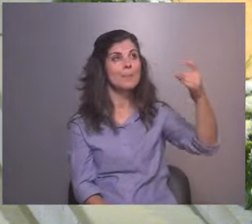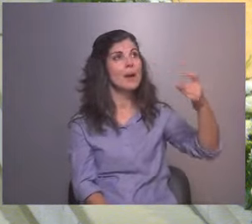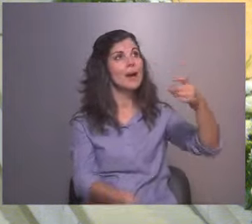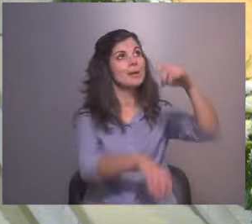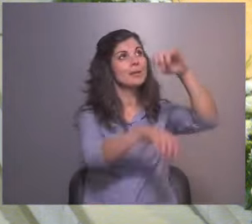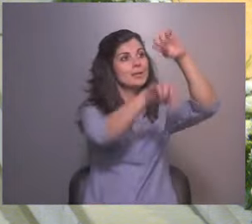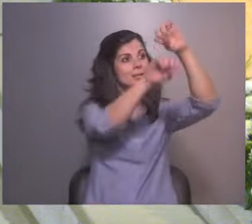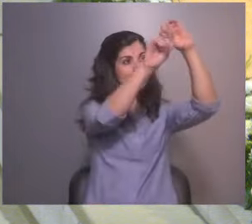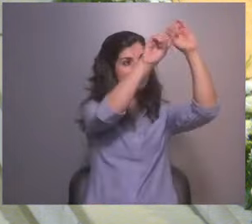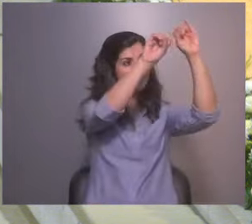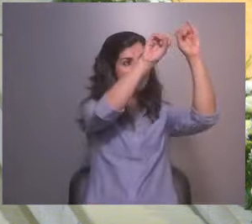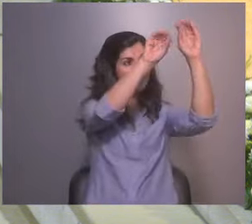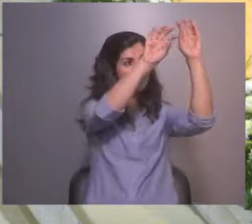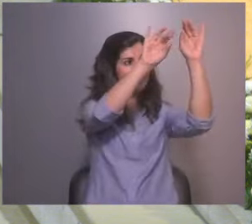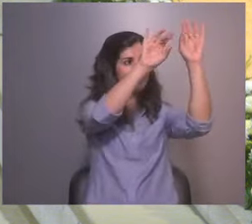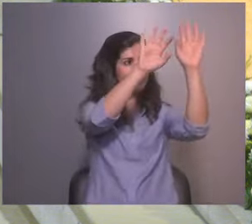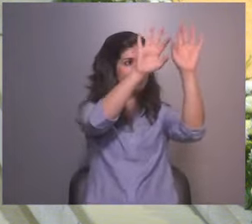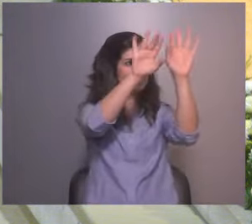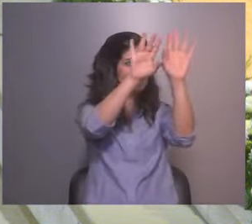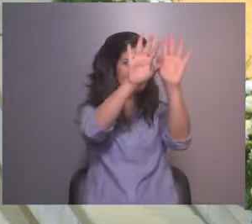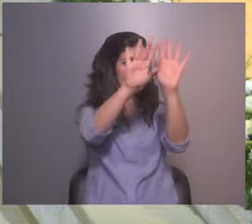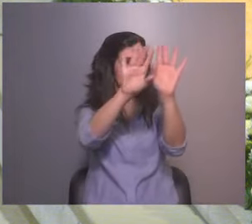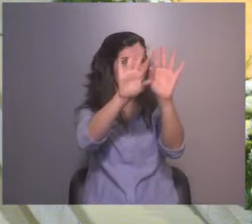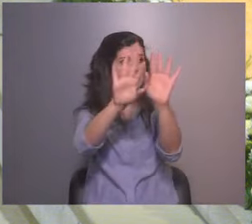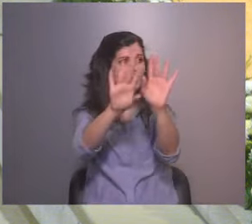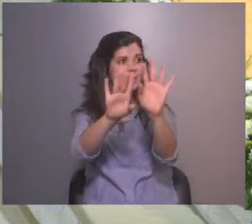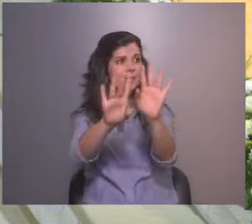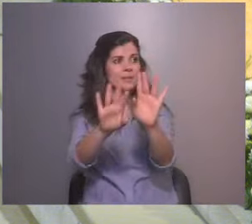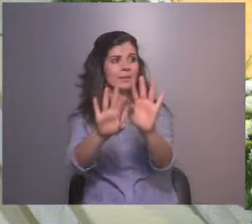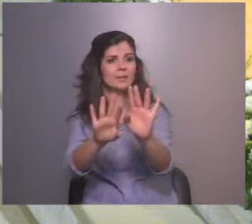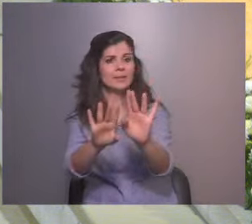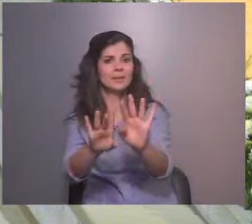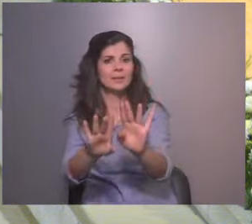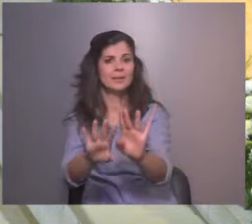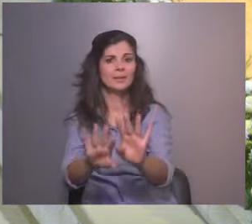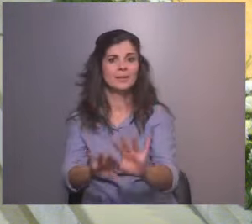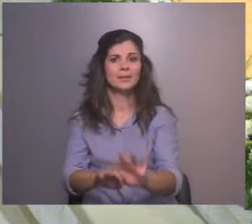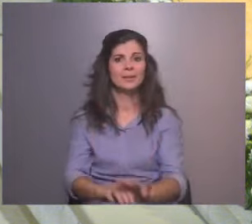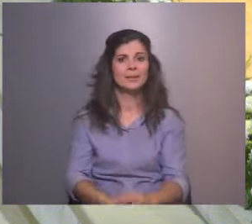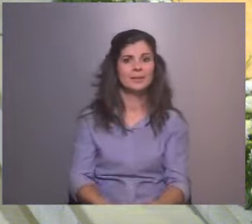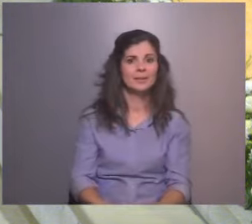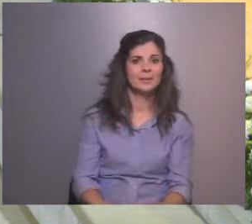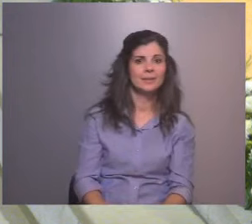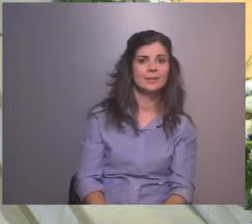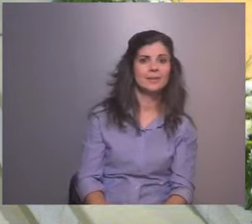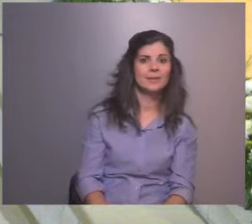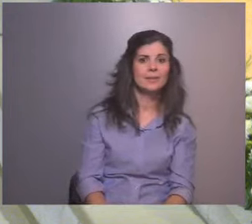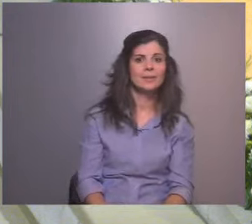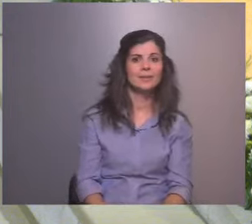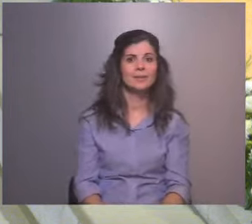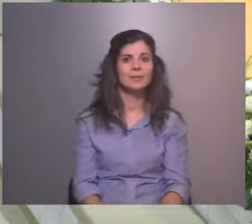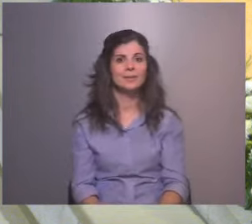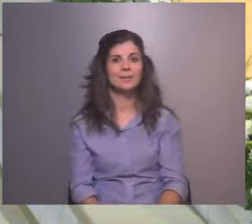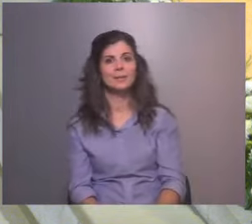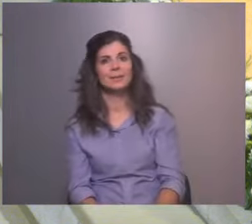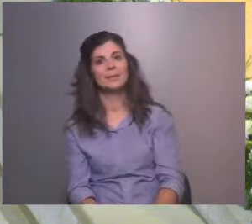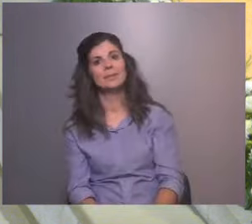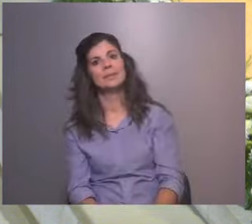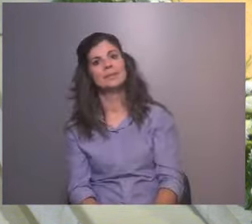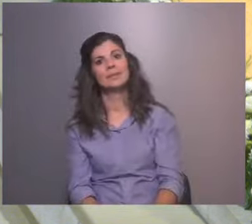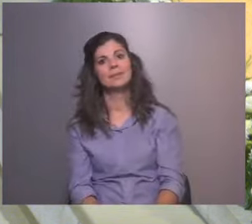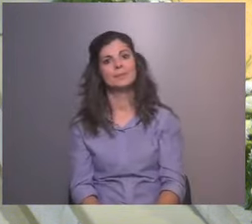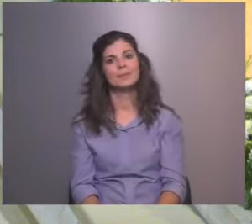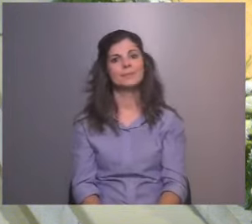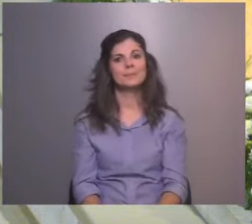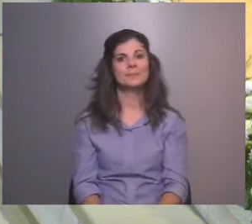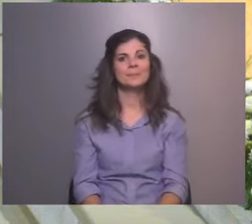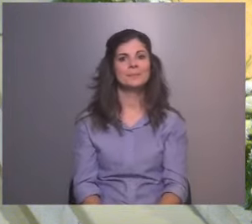Regina Pacis, da nobis pacem. Cantamos.